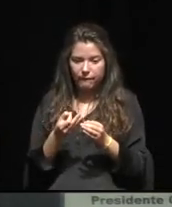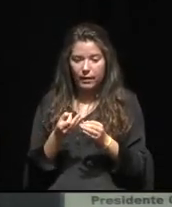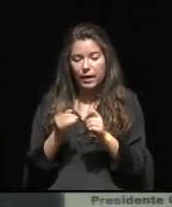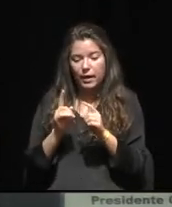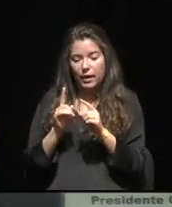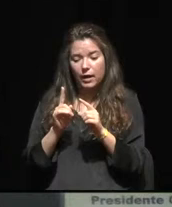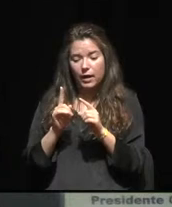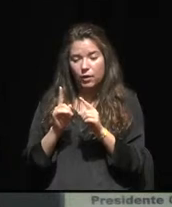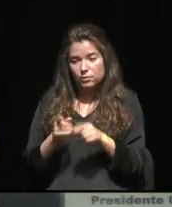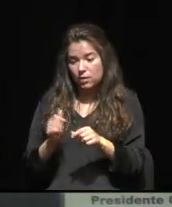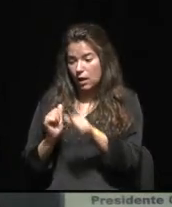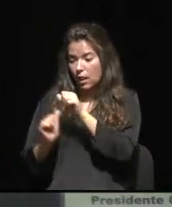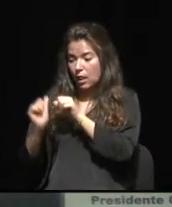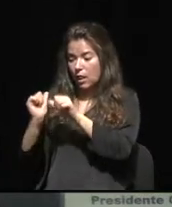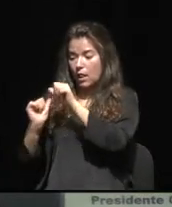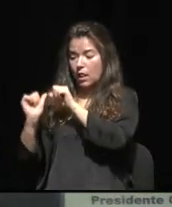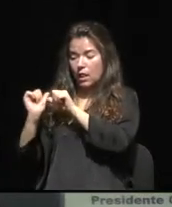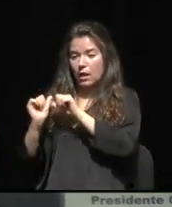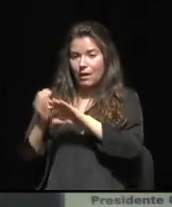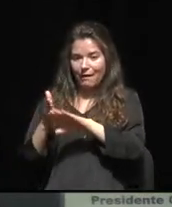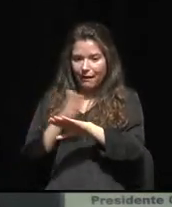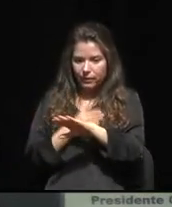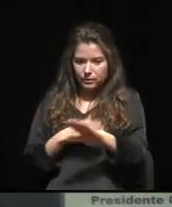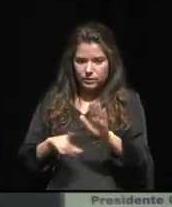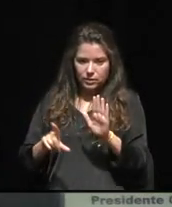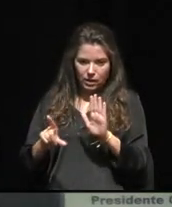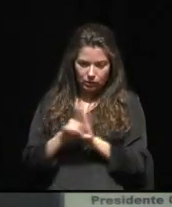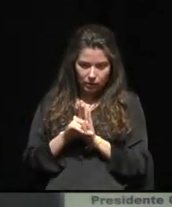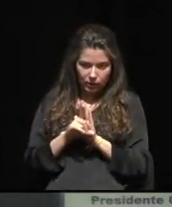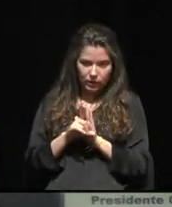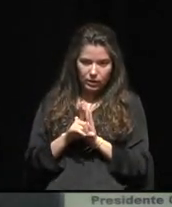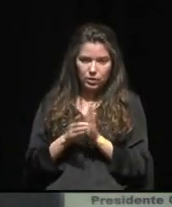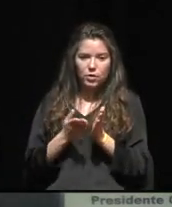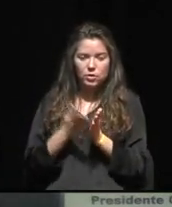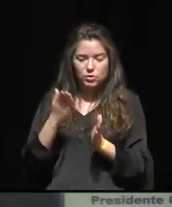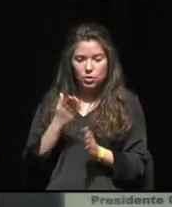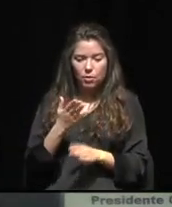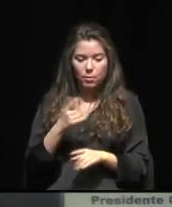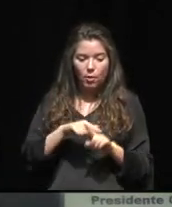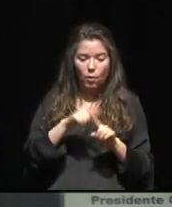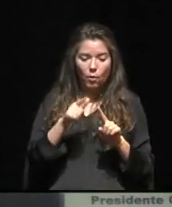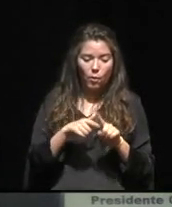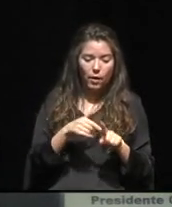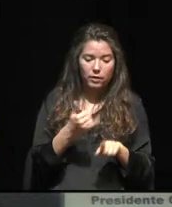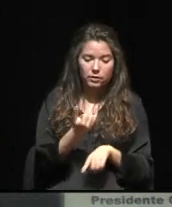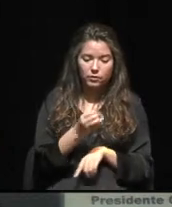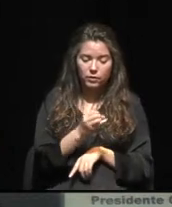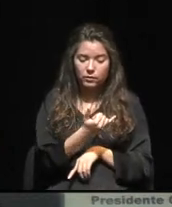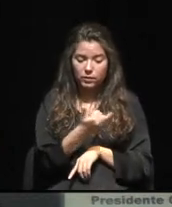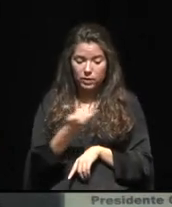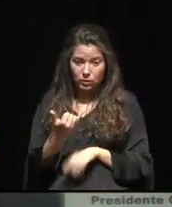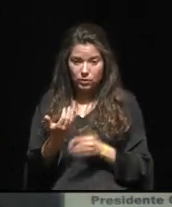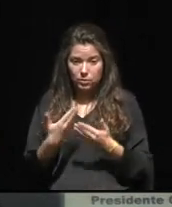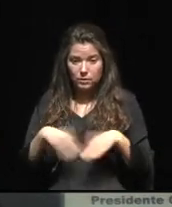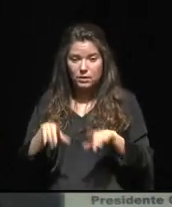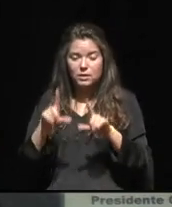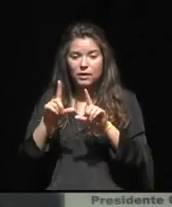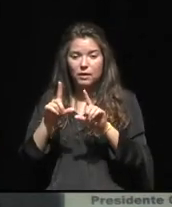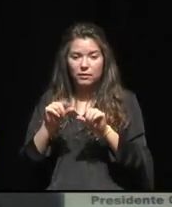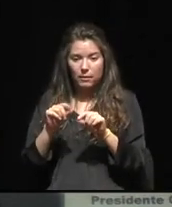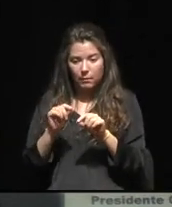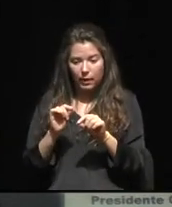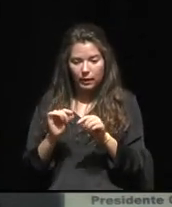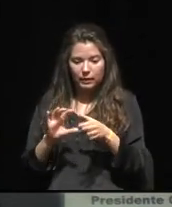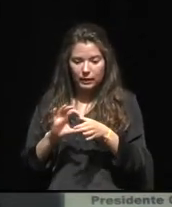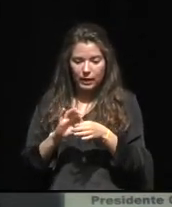retroativos ao período da Lei uma coisa eh não só introduzimos para 22 mas Assumimos também isso em com caráter